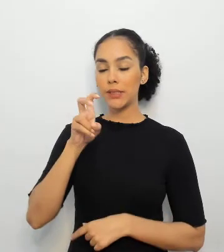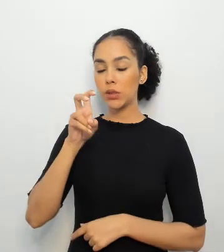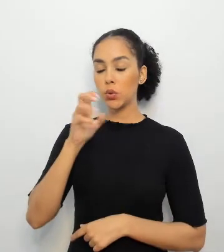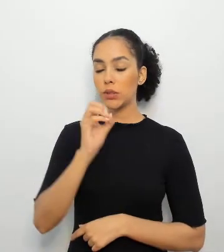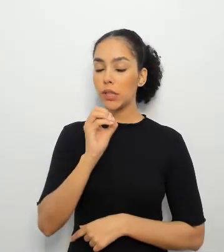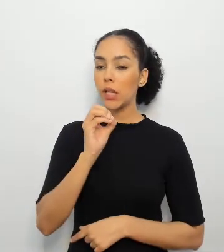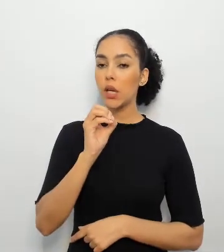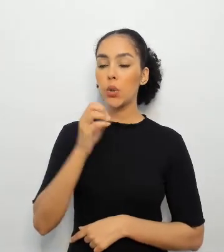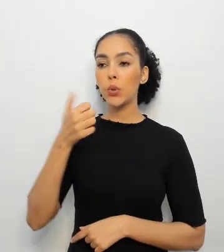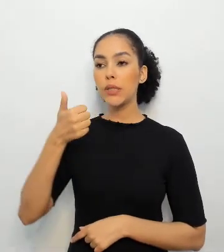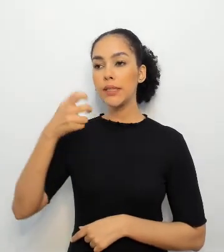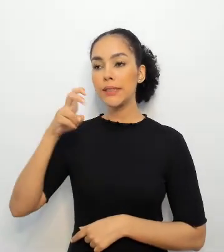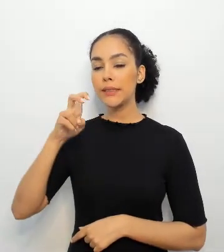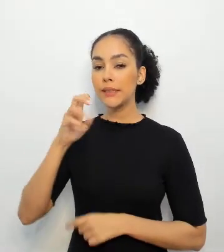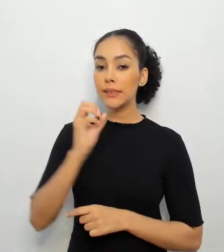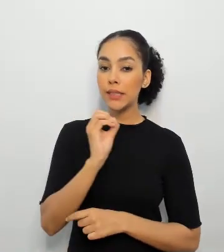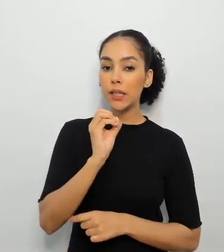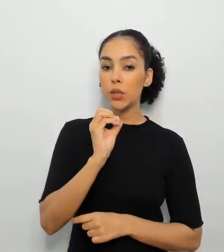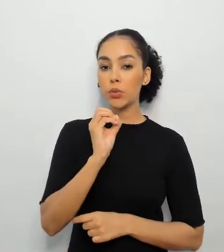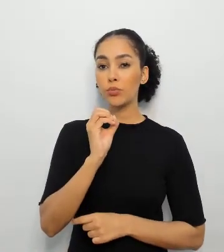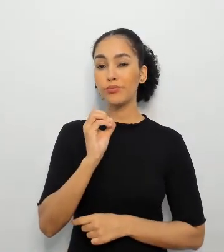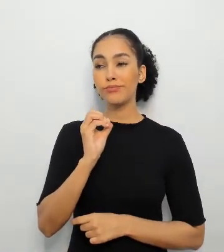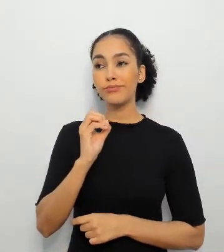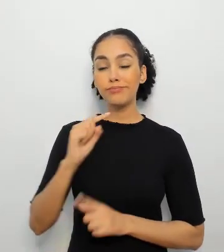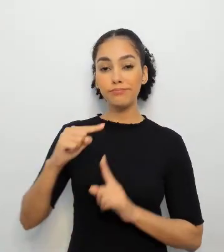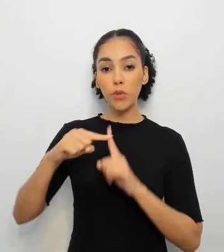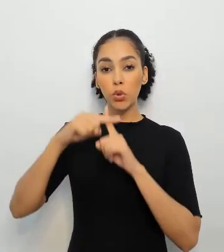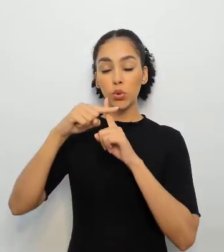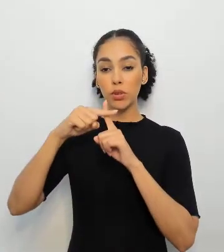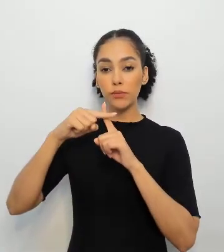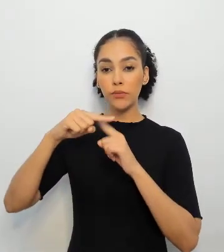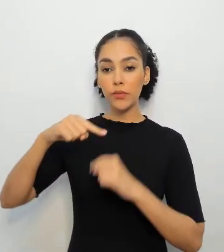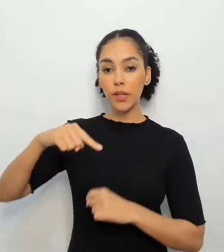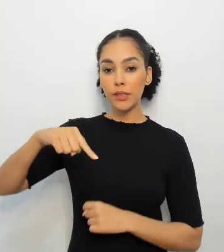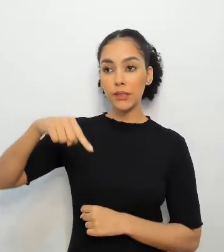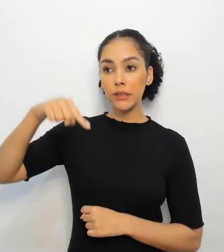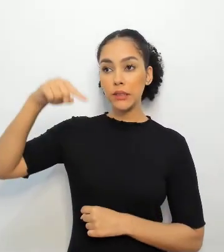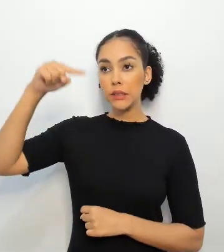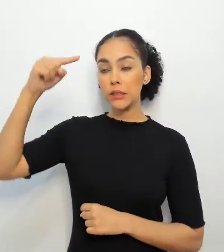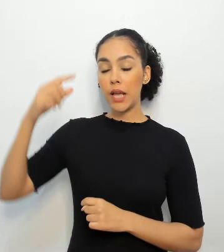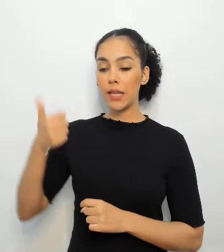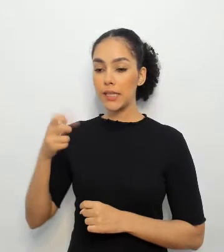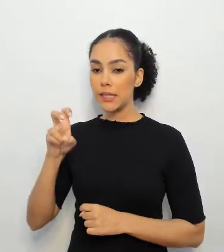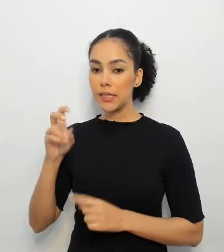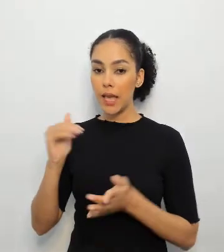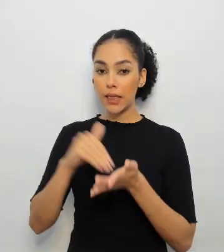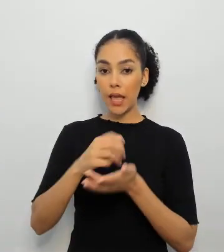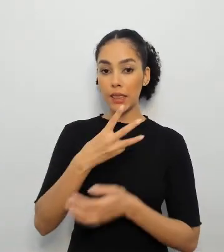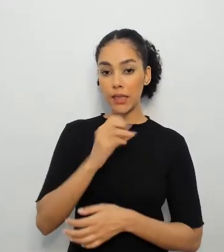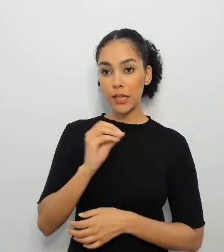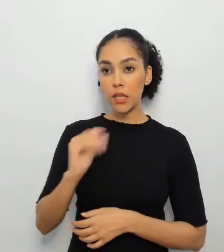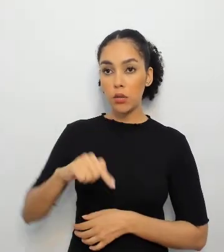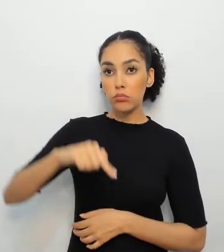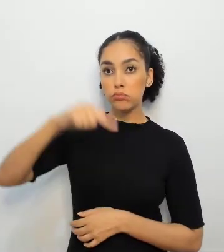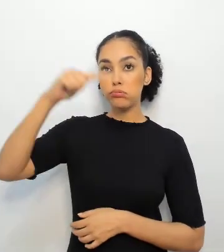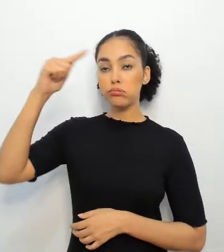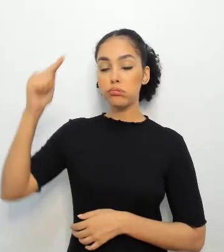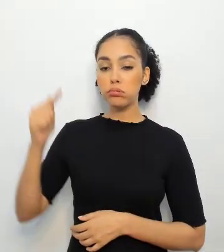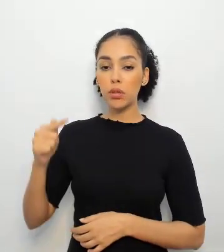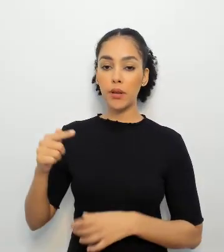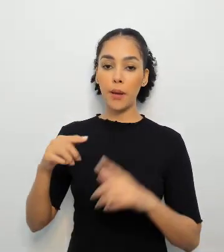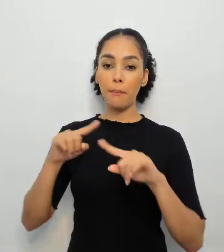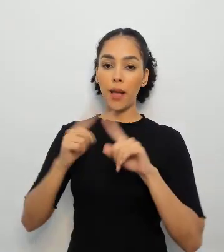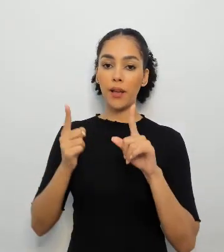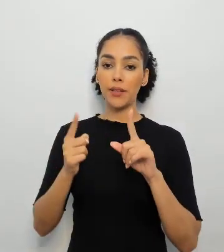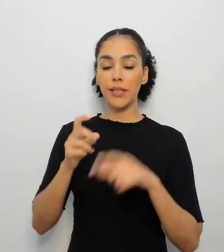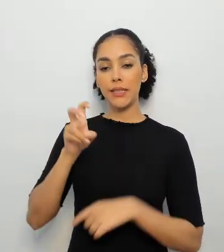é positiva de 15 até 30, só que ela é positiva também de 5 até 15, e era para ser negativa,